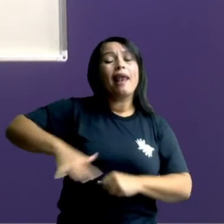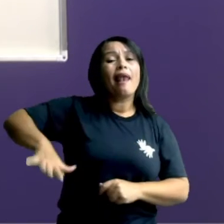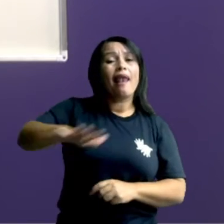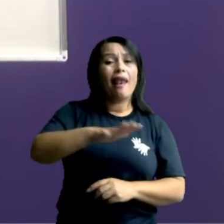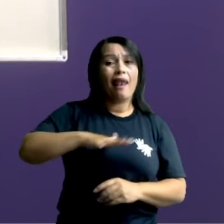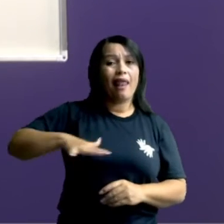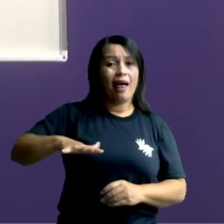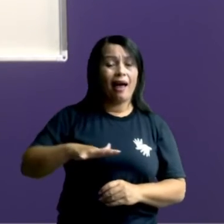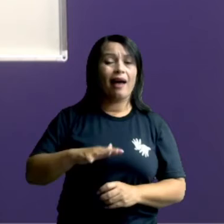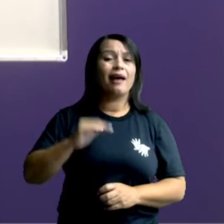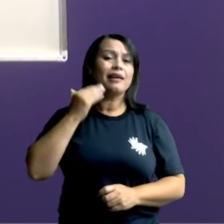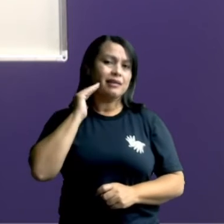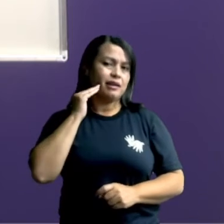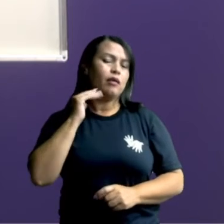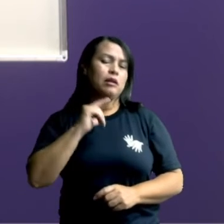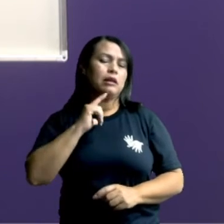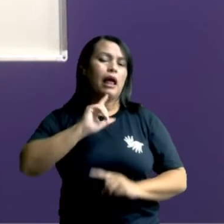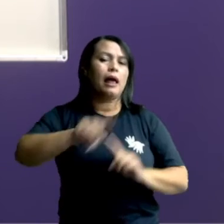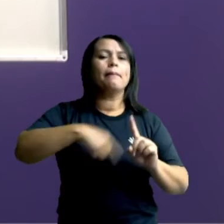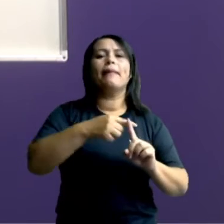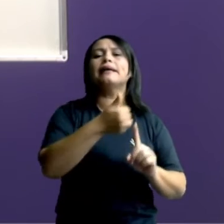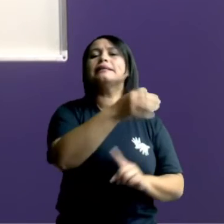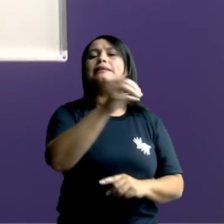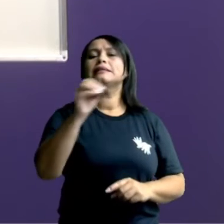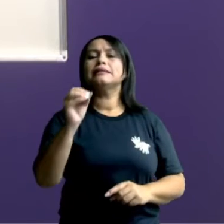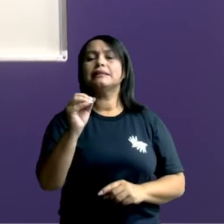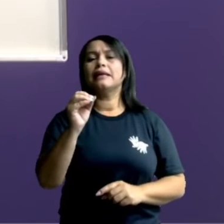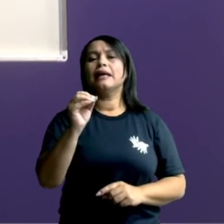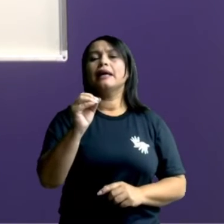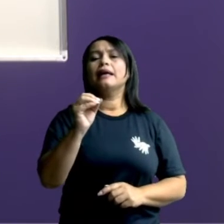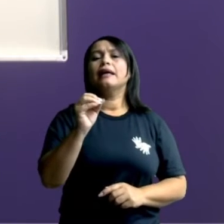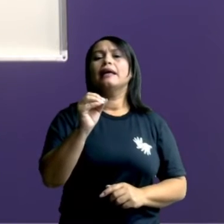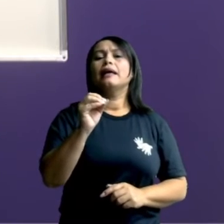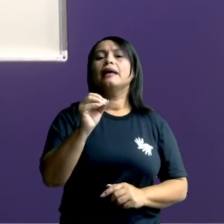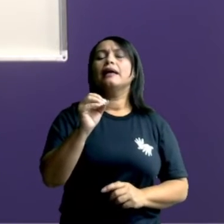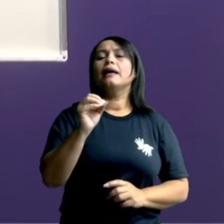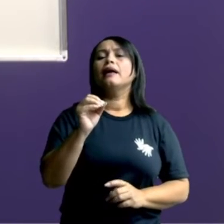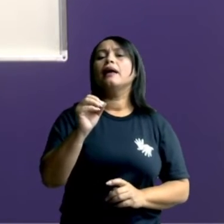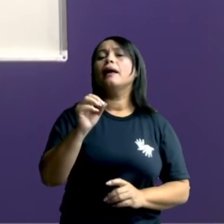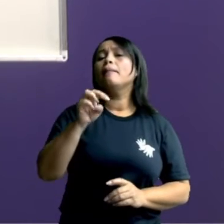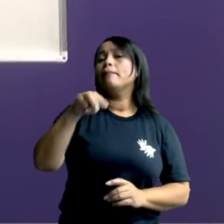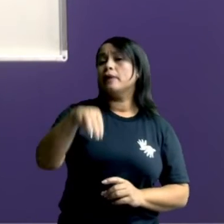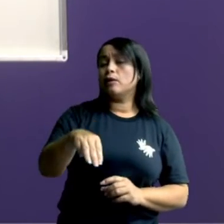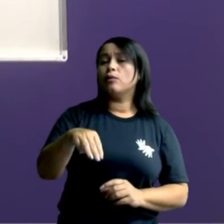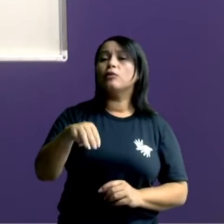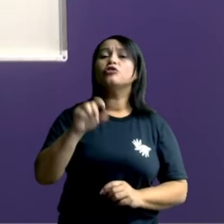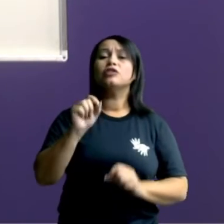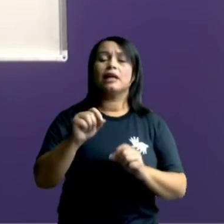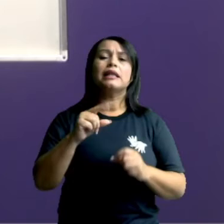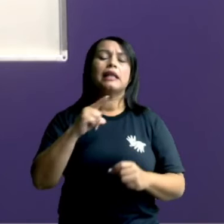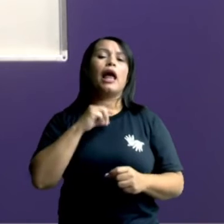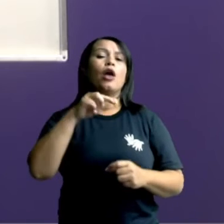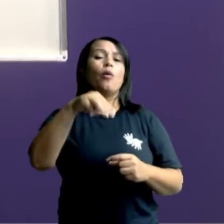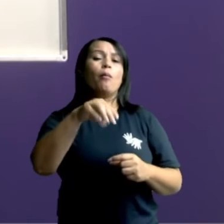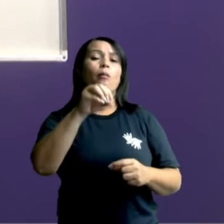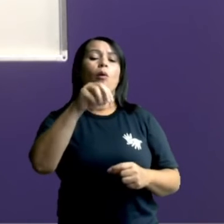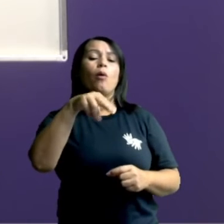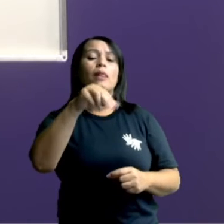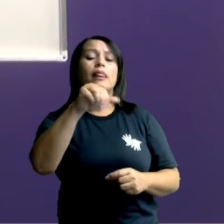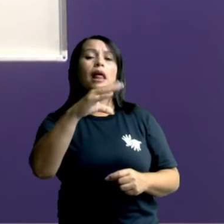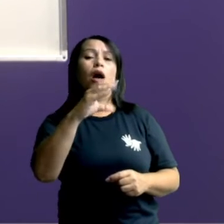se torna grande, tem mais de 100 habitantes por quilômetro quadrado. Eu dei o exemplo de Mônaco e de Malta, que são países da